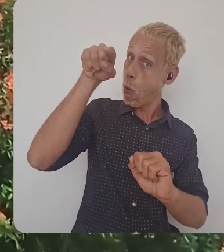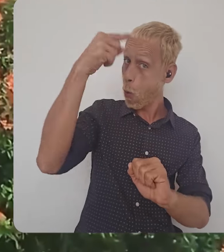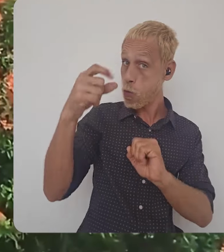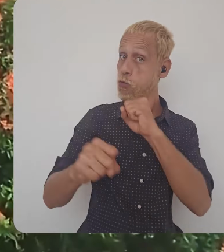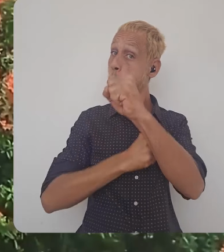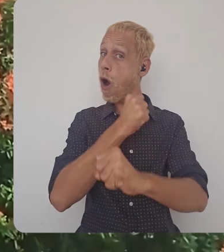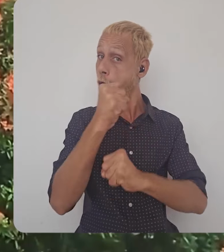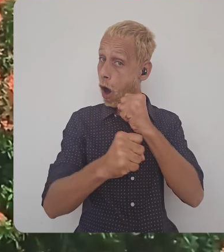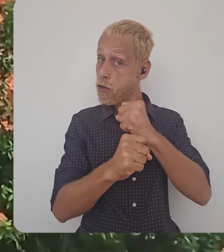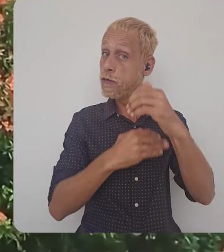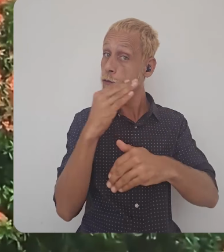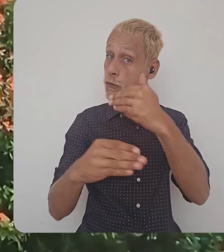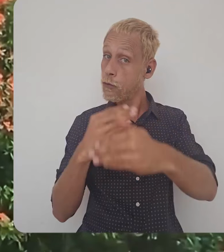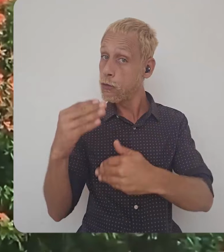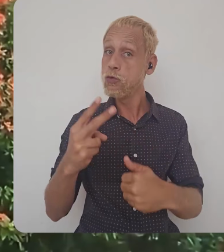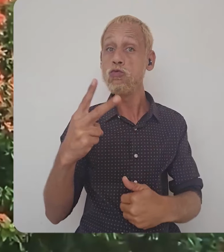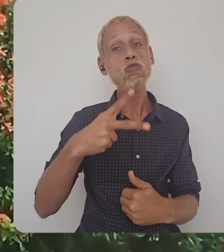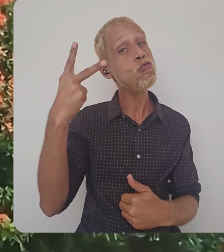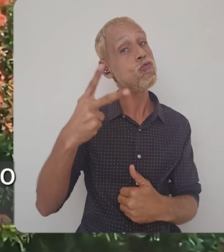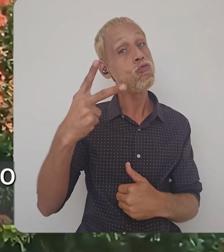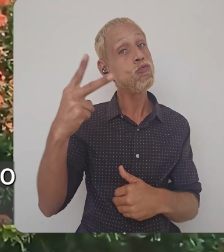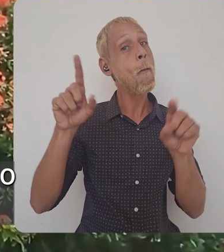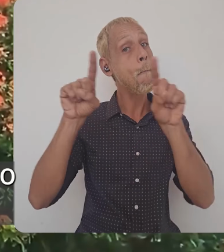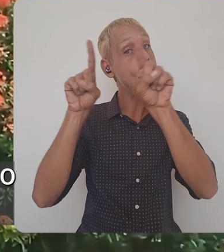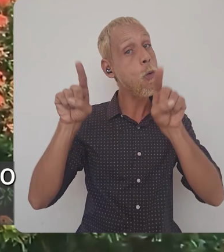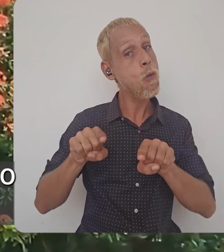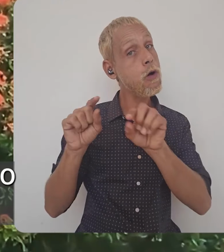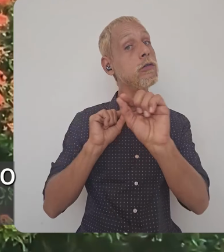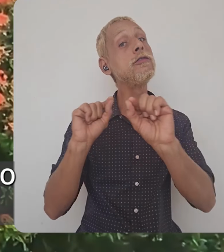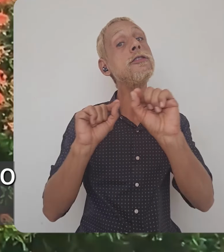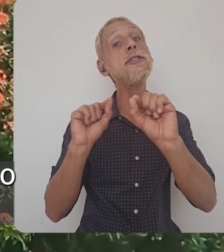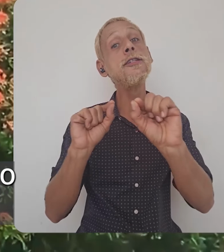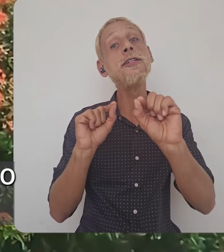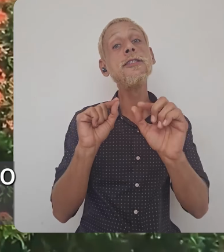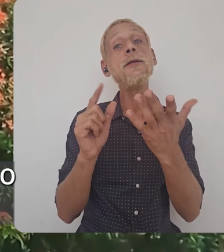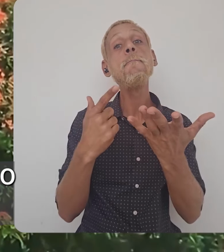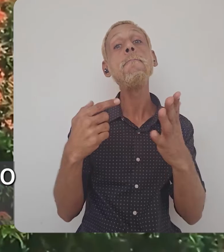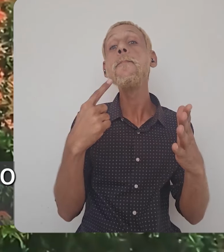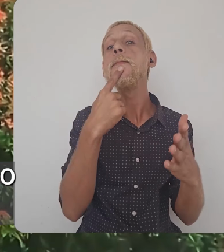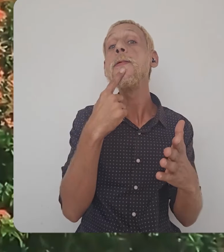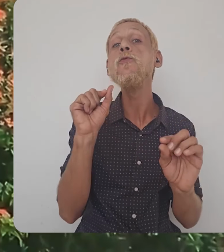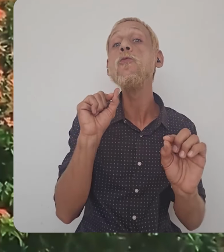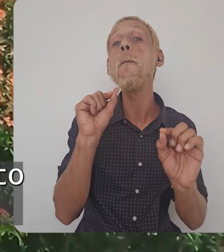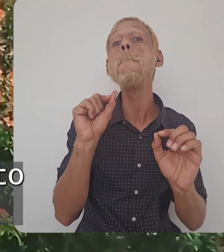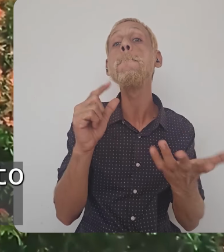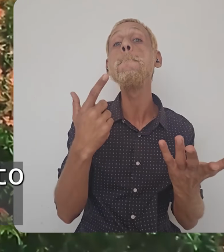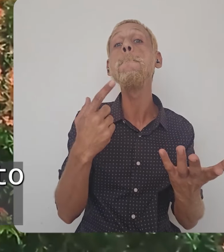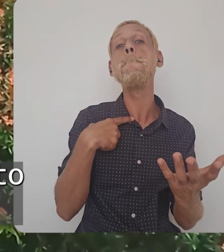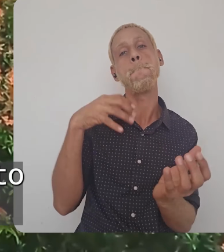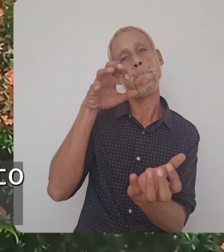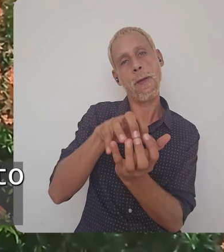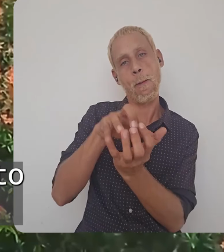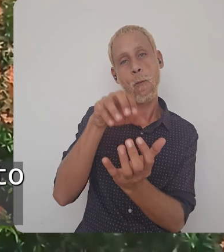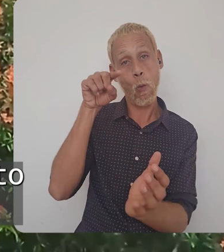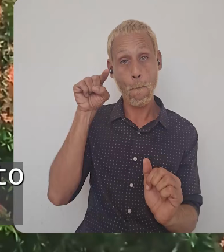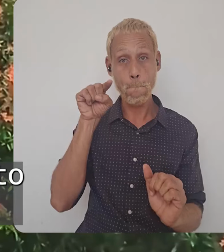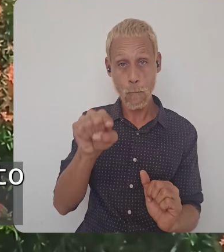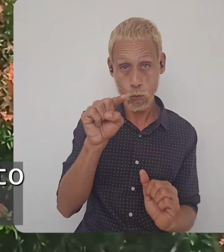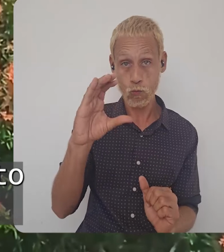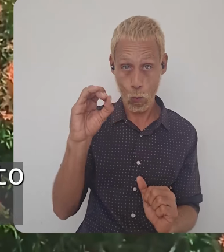Então, no ano seguinte, já se começou a desenvolver um segundo projeto dentro de uma coisa que